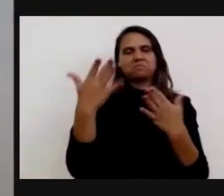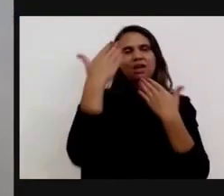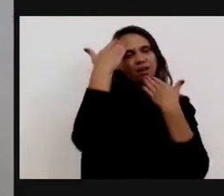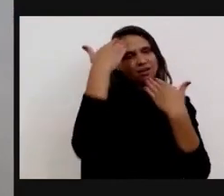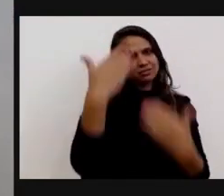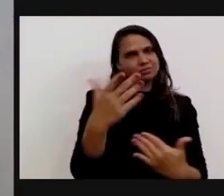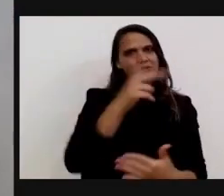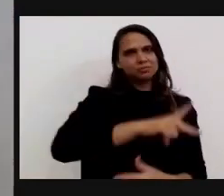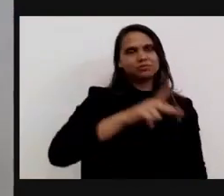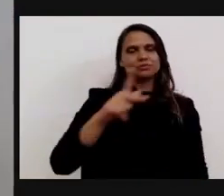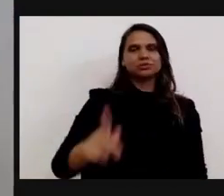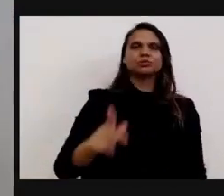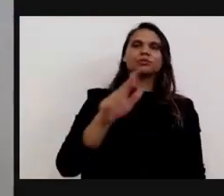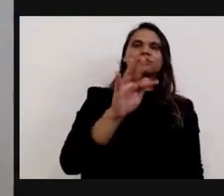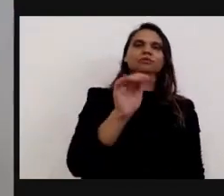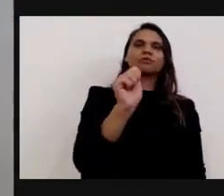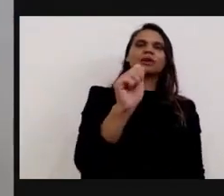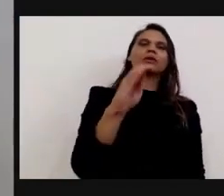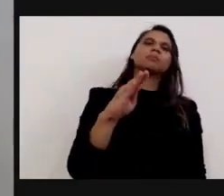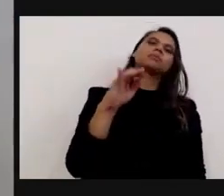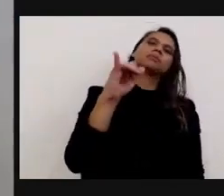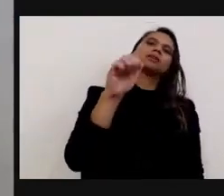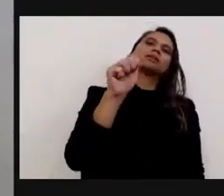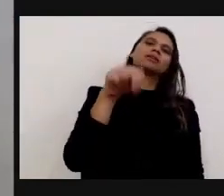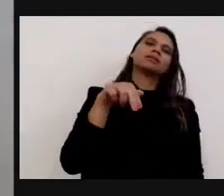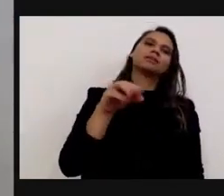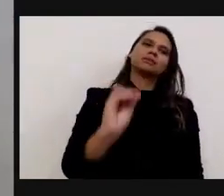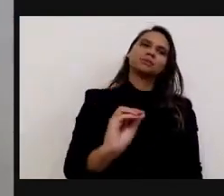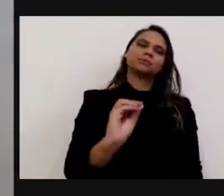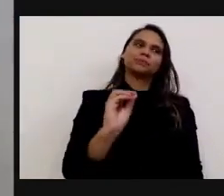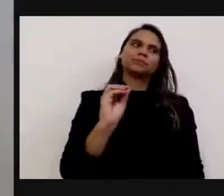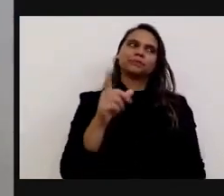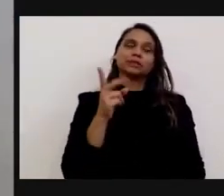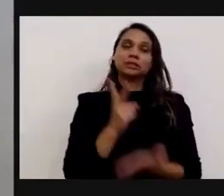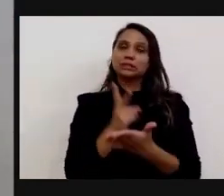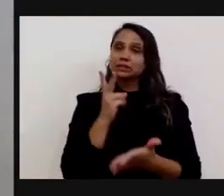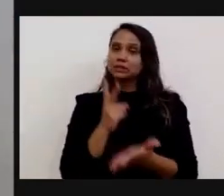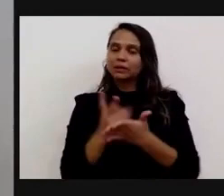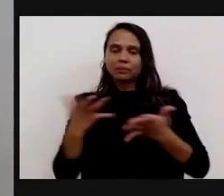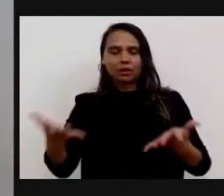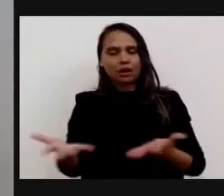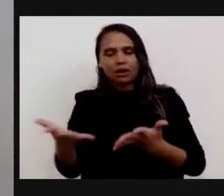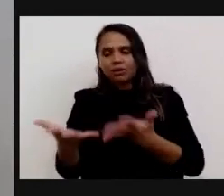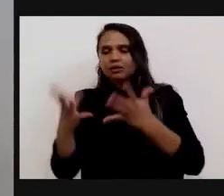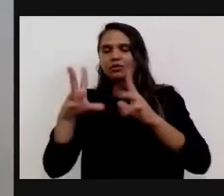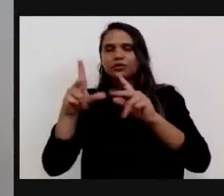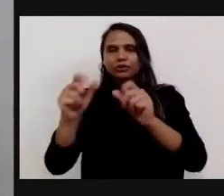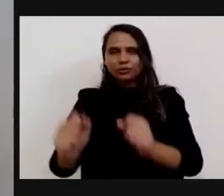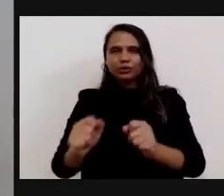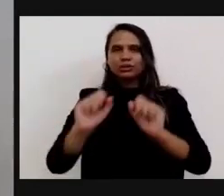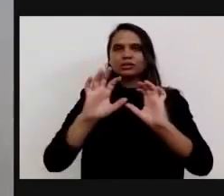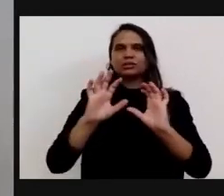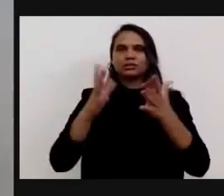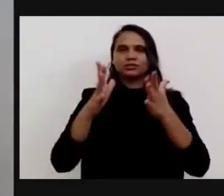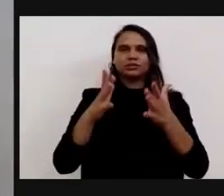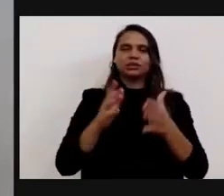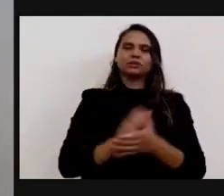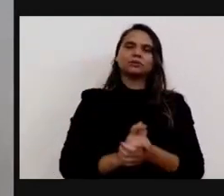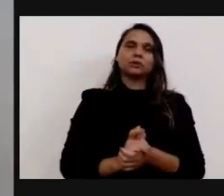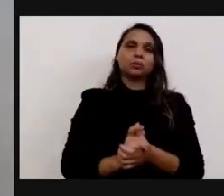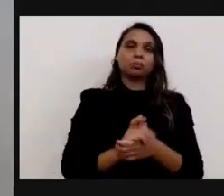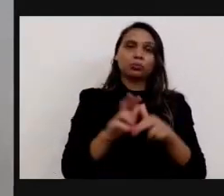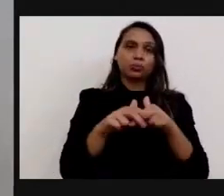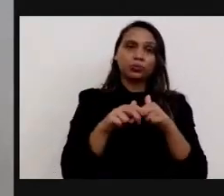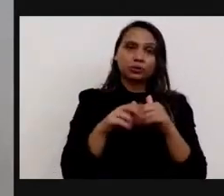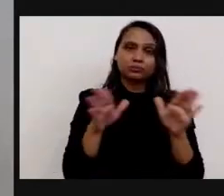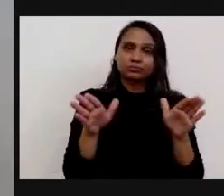Fabiano Soares que é o nosso diretor da coordenação de pós-graduação que sempre incentiva todo tipo de atividade acadêmica com isso